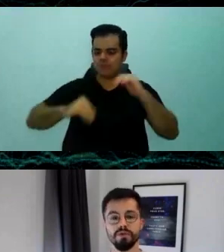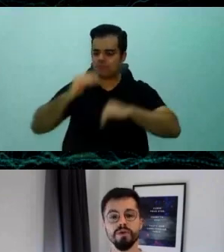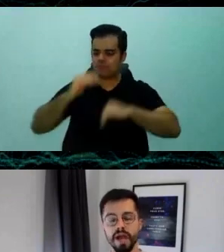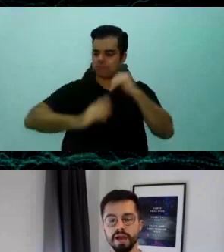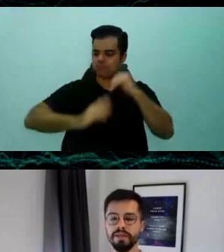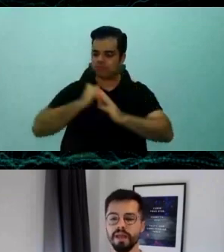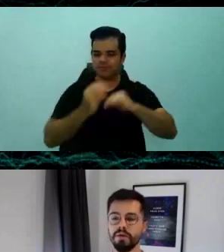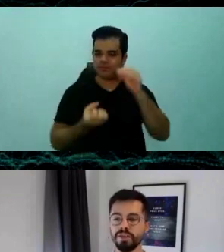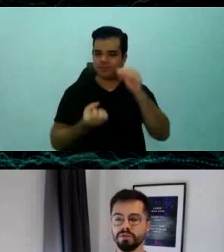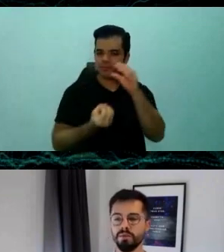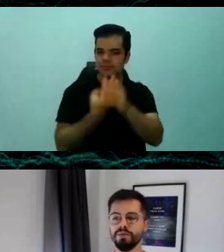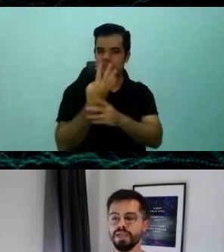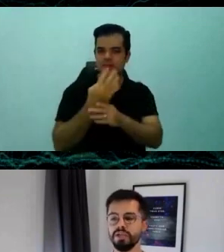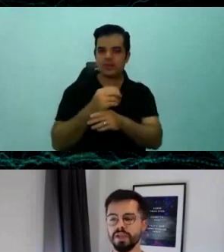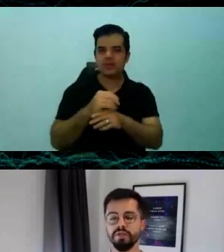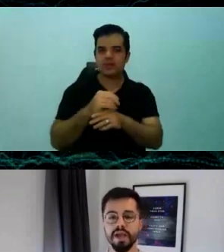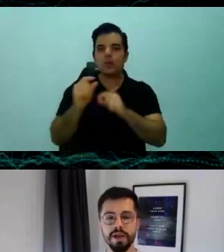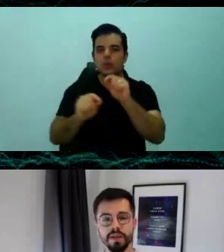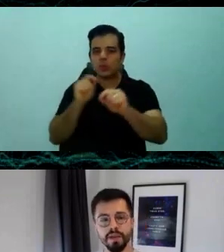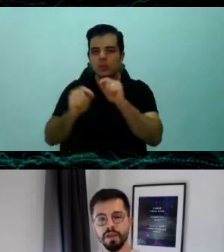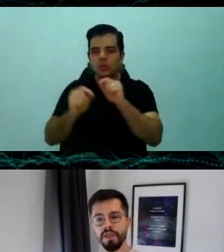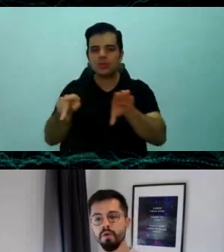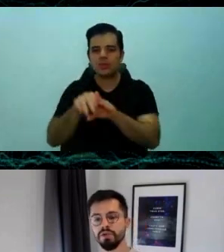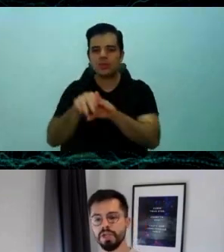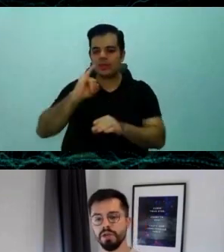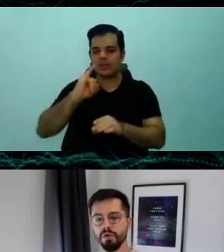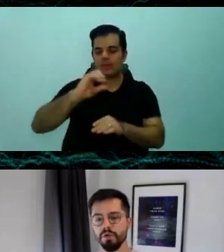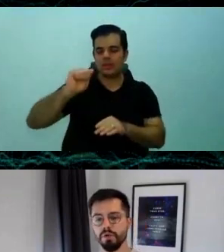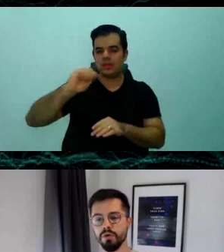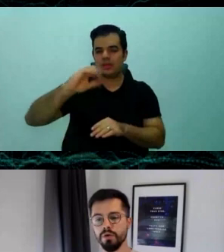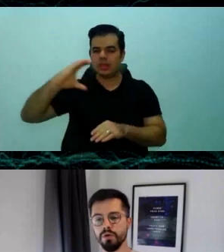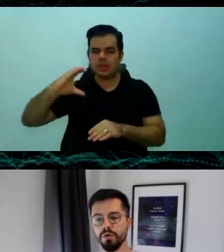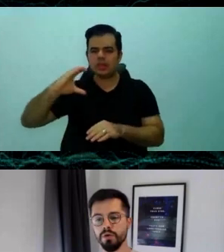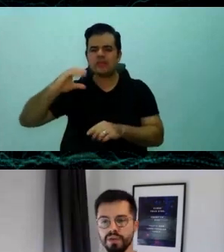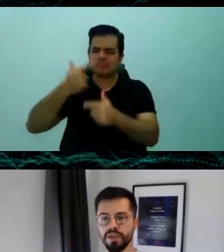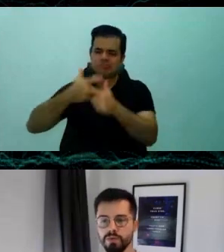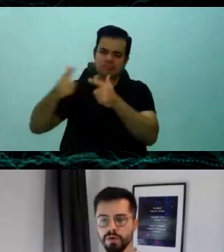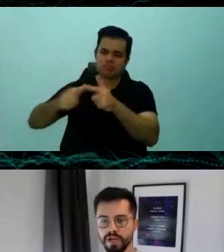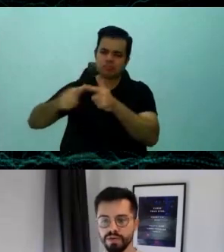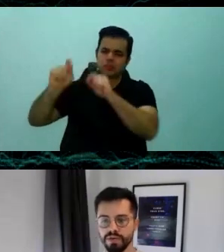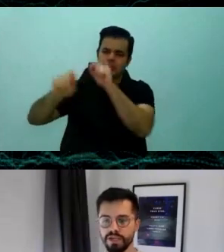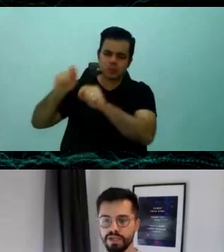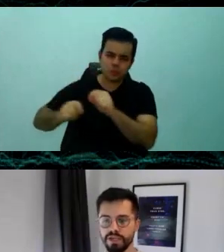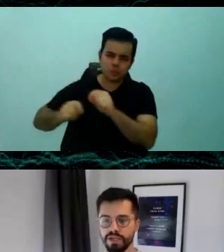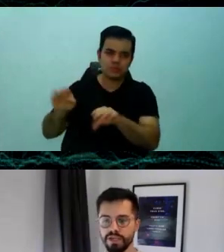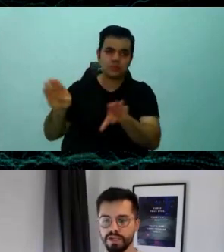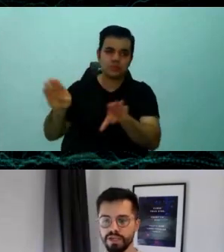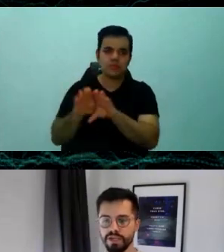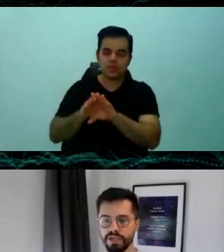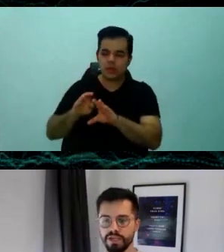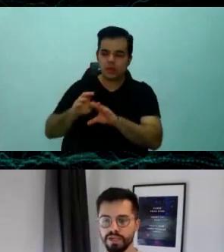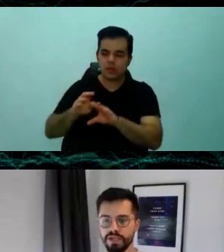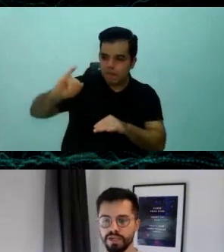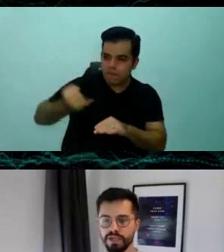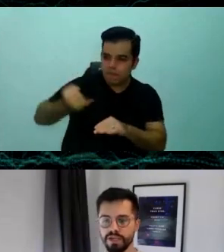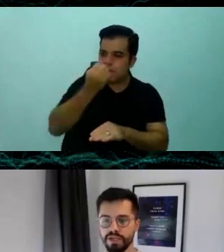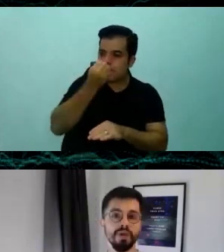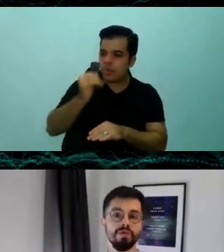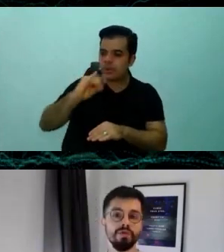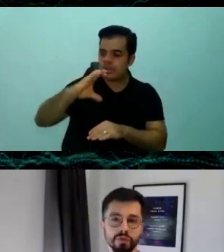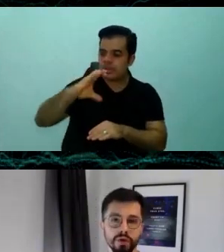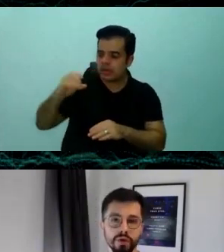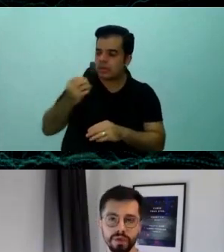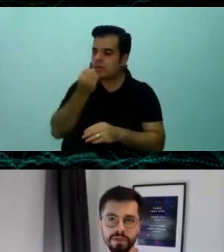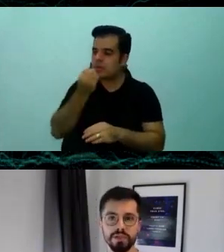a fazer kuyt aqui né e conhecer os problemas que a gente tem que cuidar e aonde que o onde que a gente vai ter as vantagens de